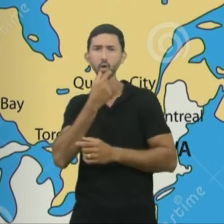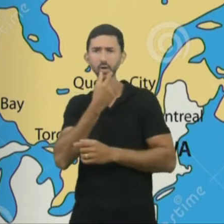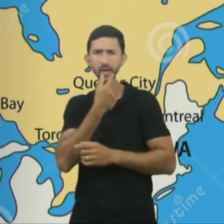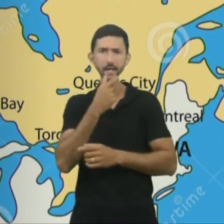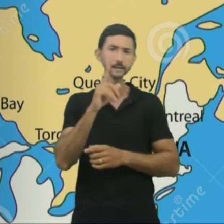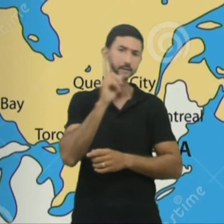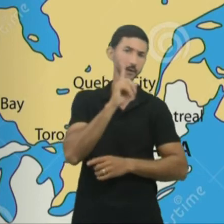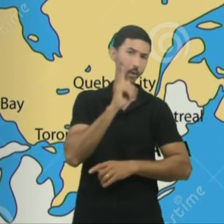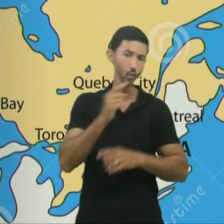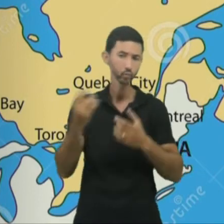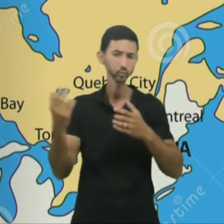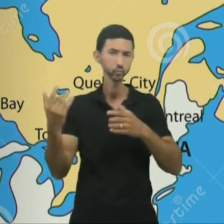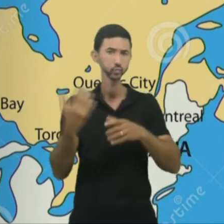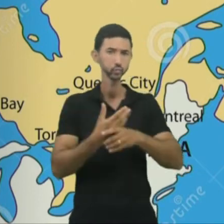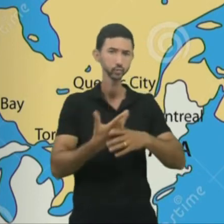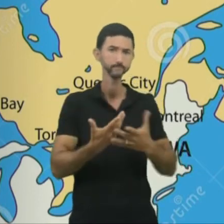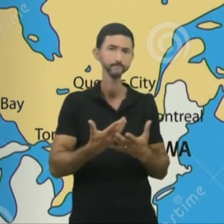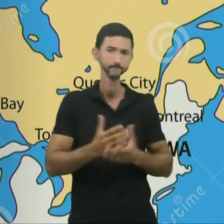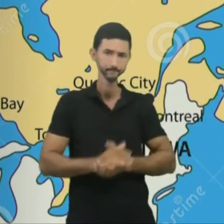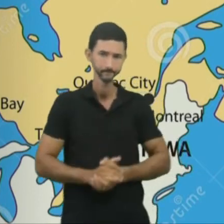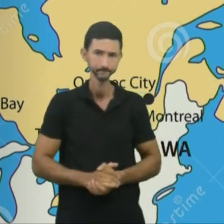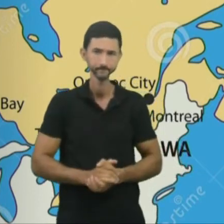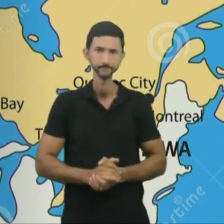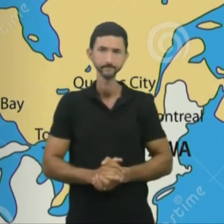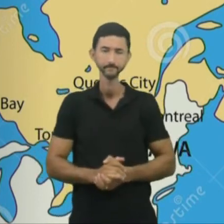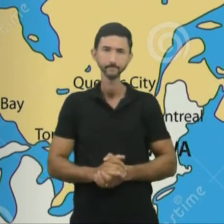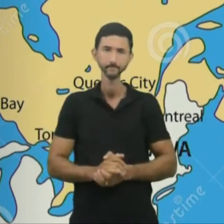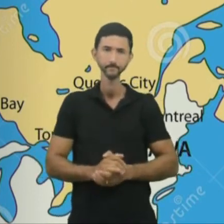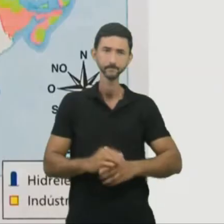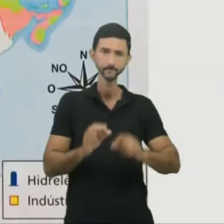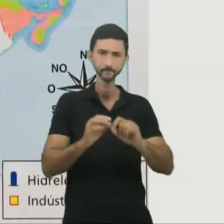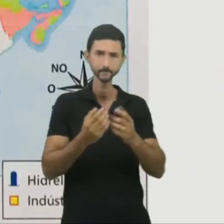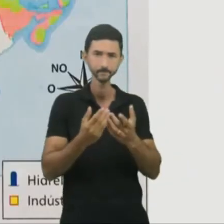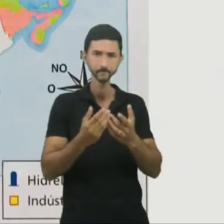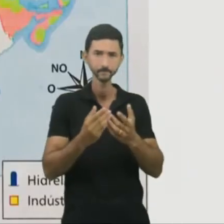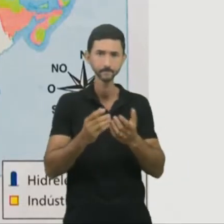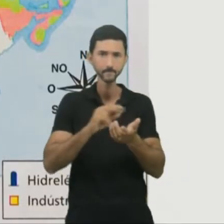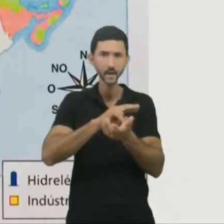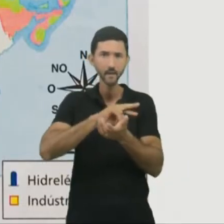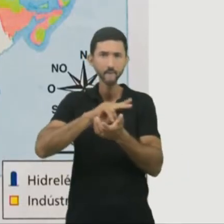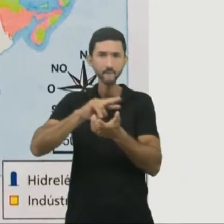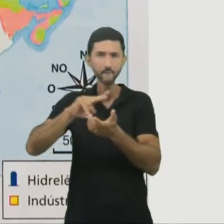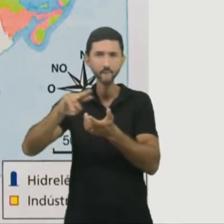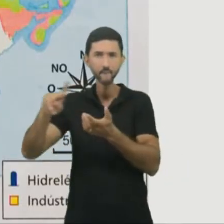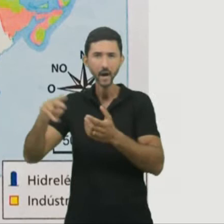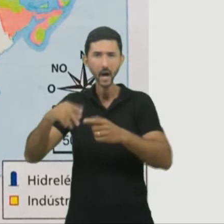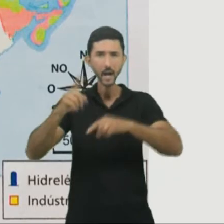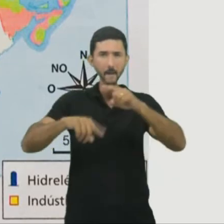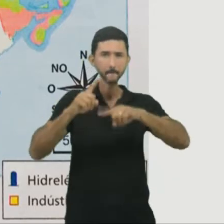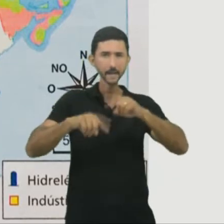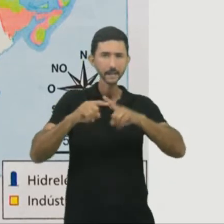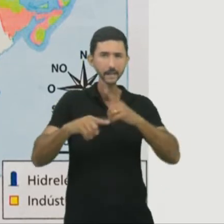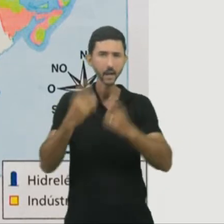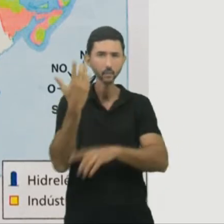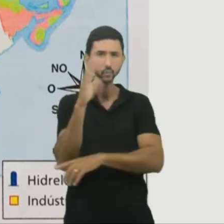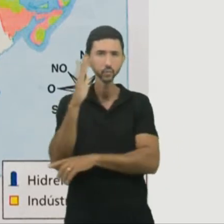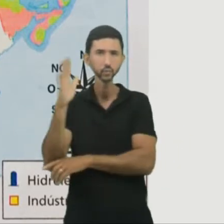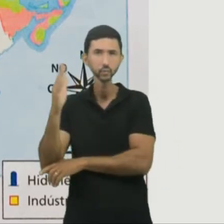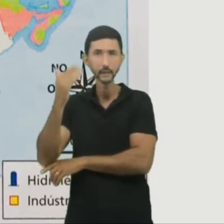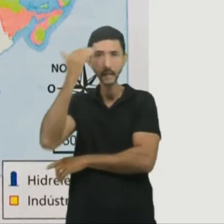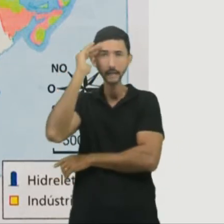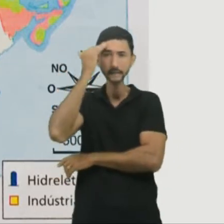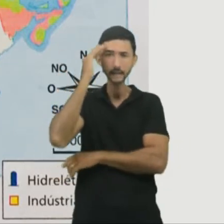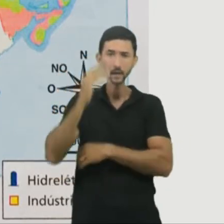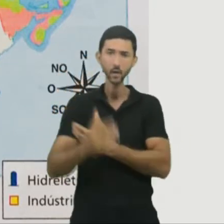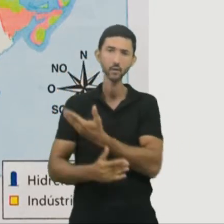quanto colonização francesa. O Canadá tem muitos recursos naturais e aí você compreende